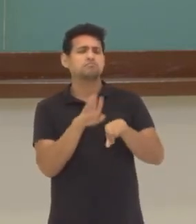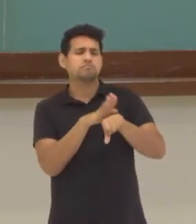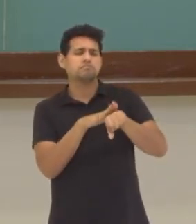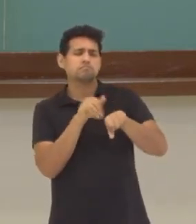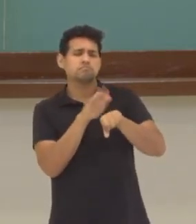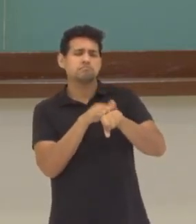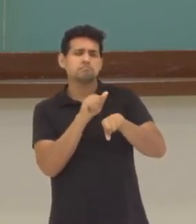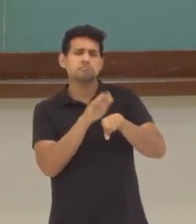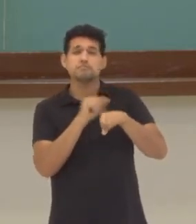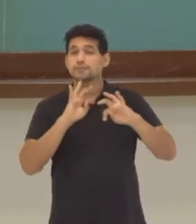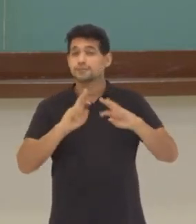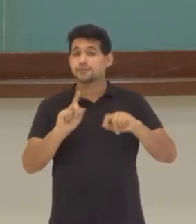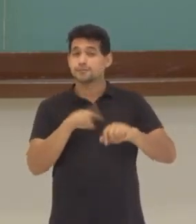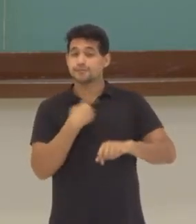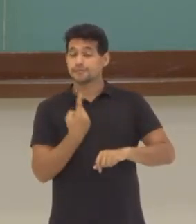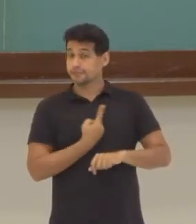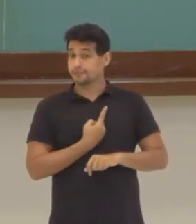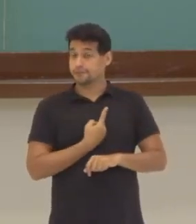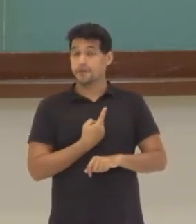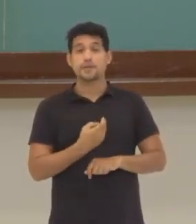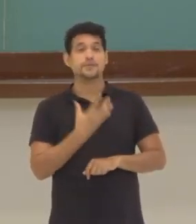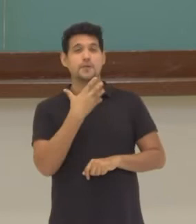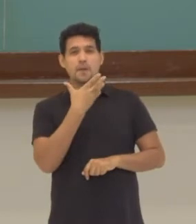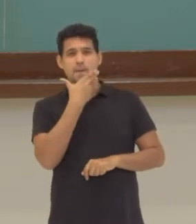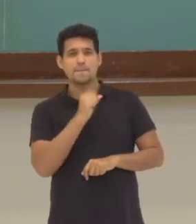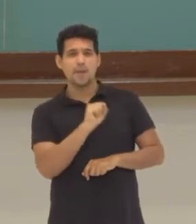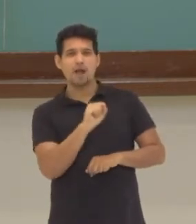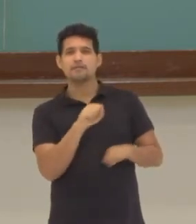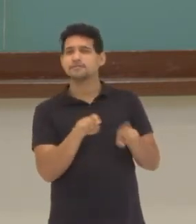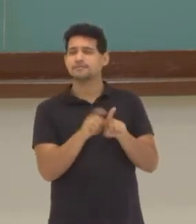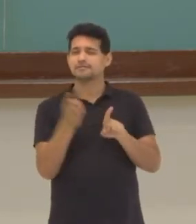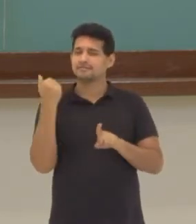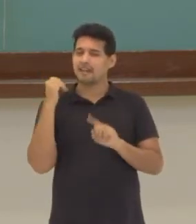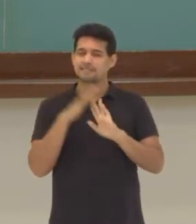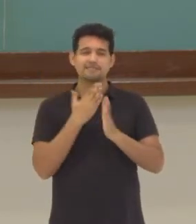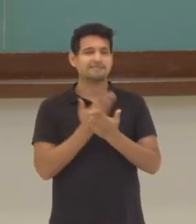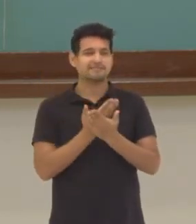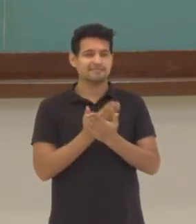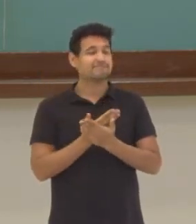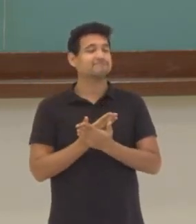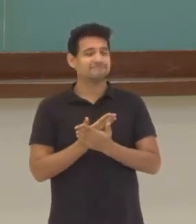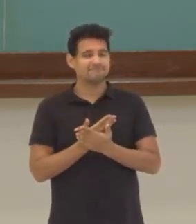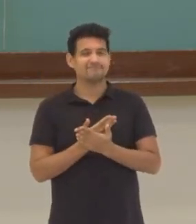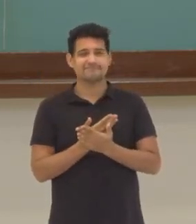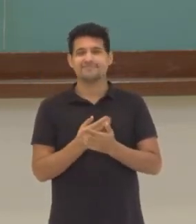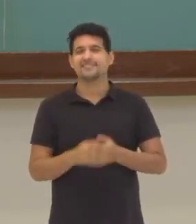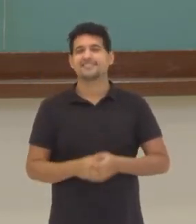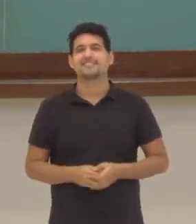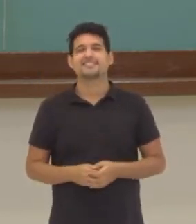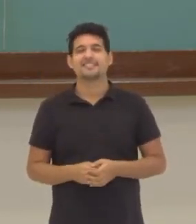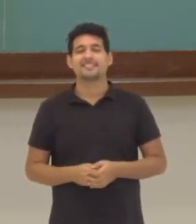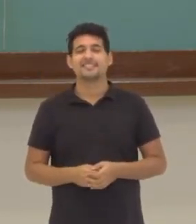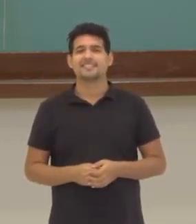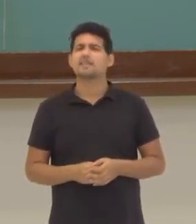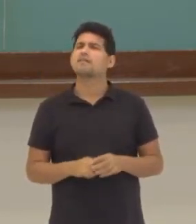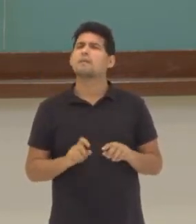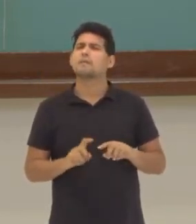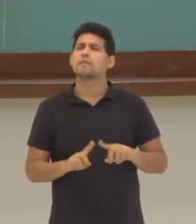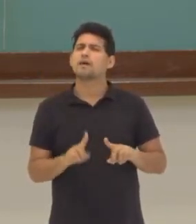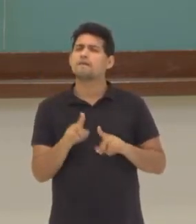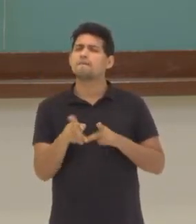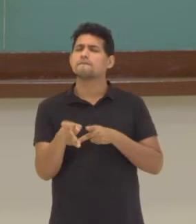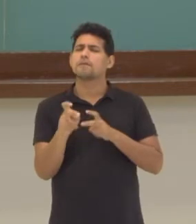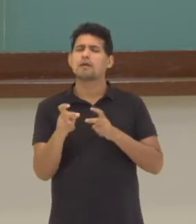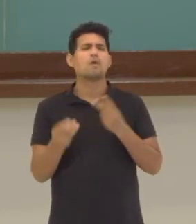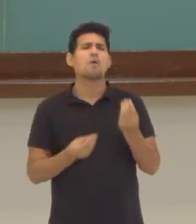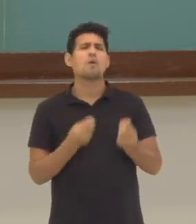cativou aqui o nosso Paulo Freire, né? No seu período escolar. Olha que interessante, né? Perceba então